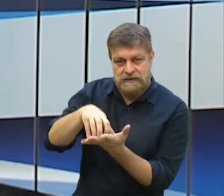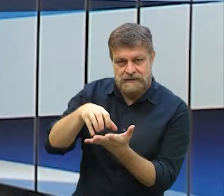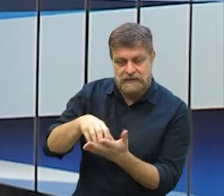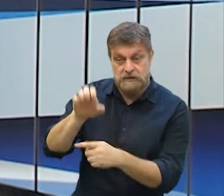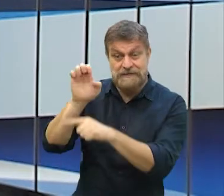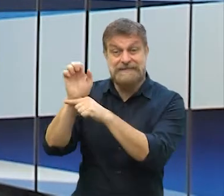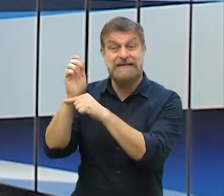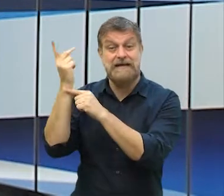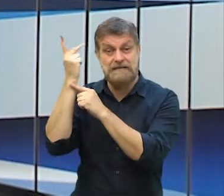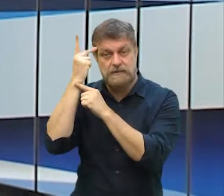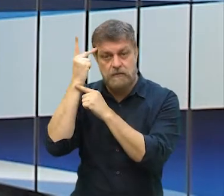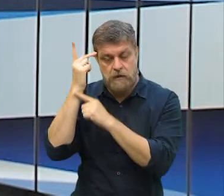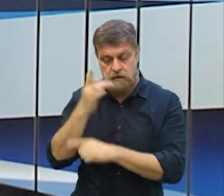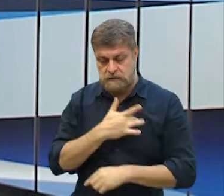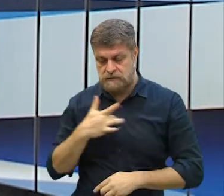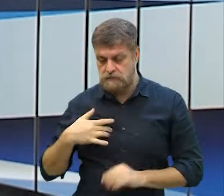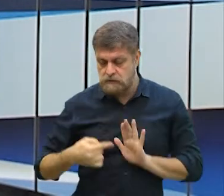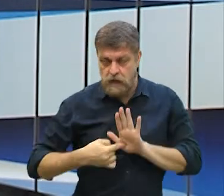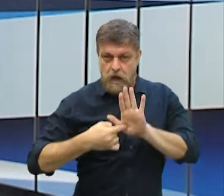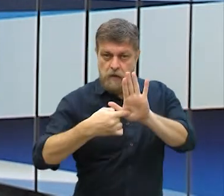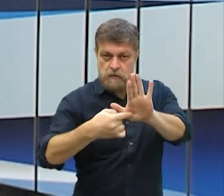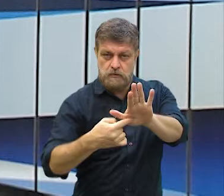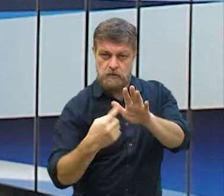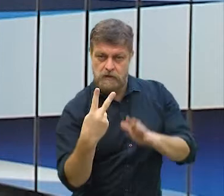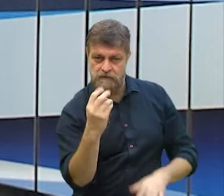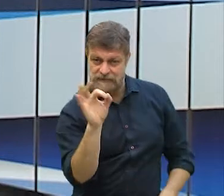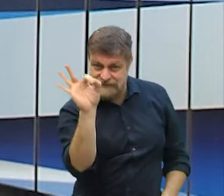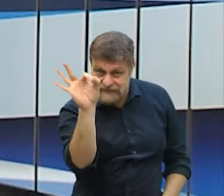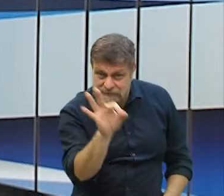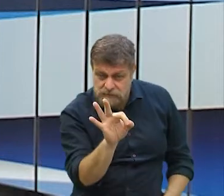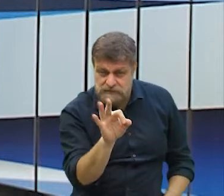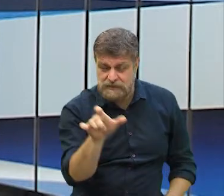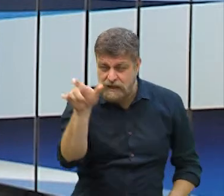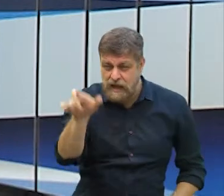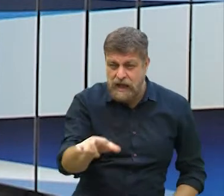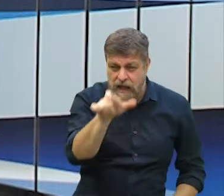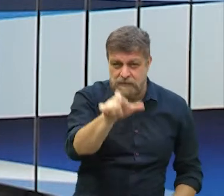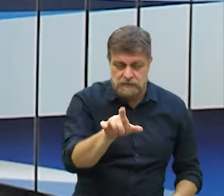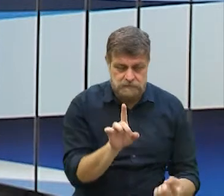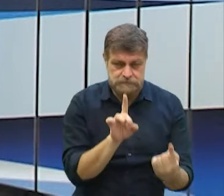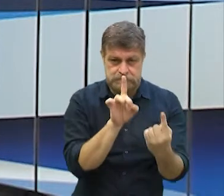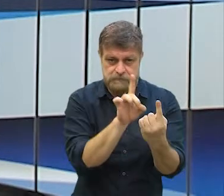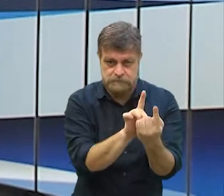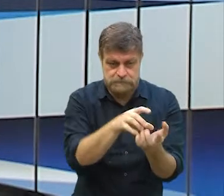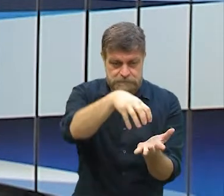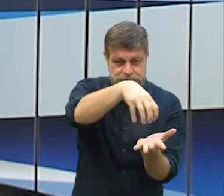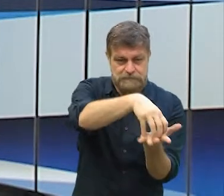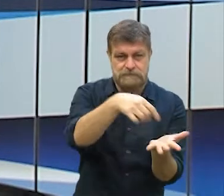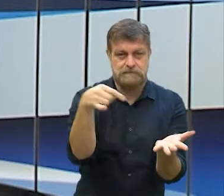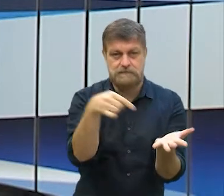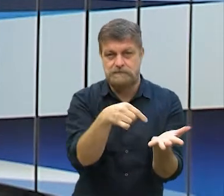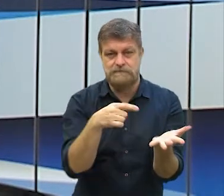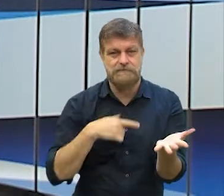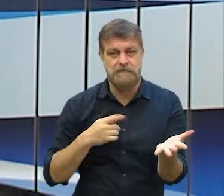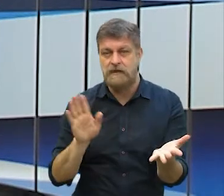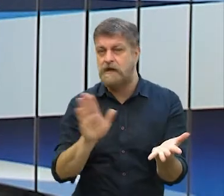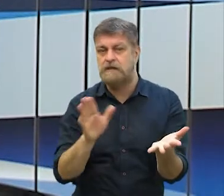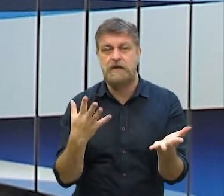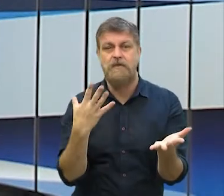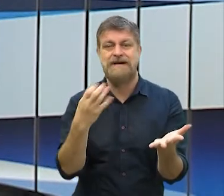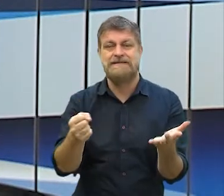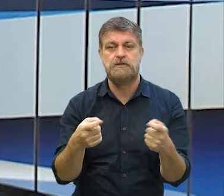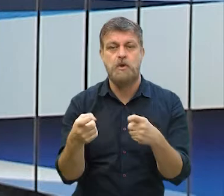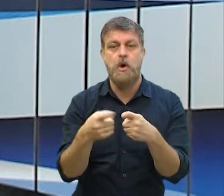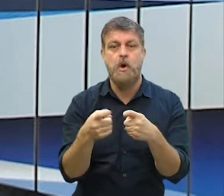da Secretaria de Estado da Saúde, apontou que 20% dos pacientes atendidos no centro